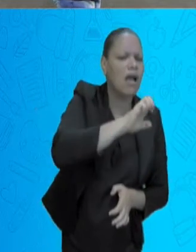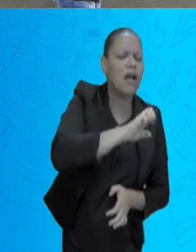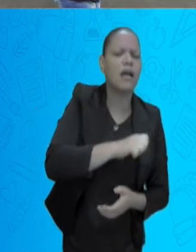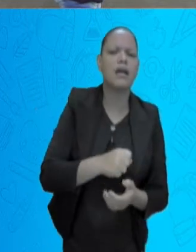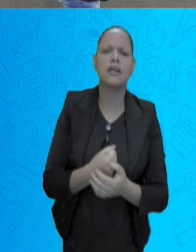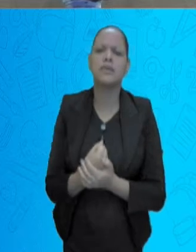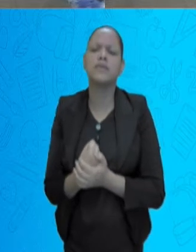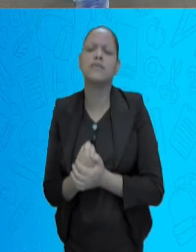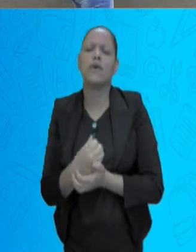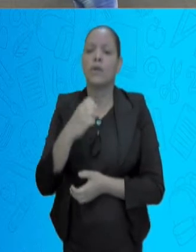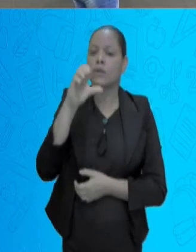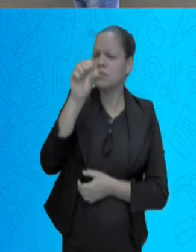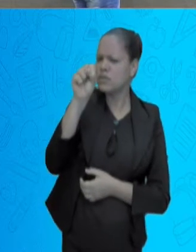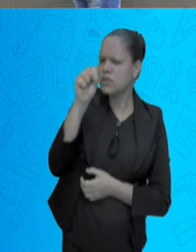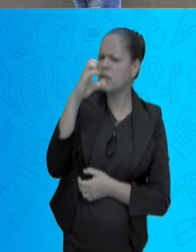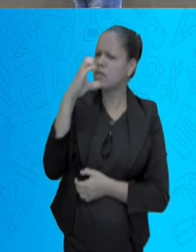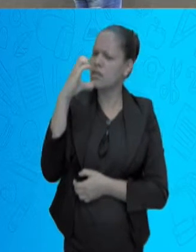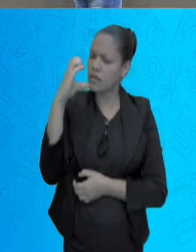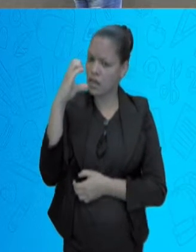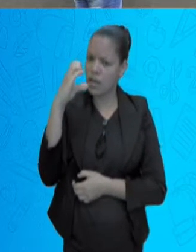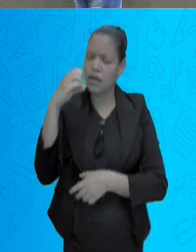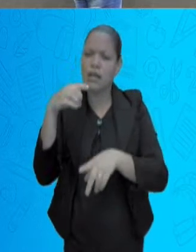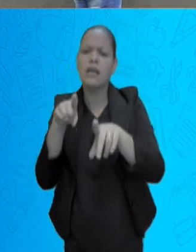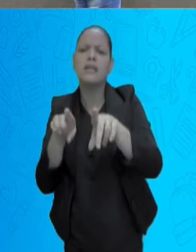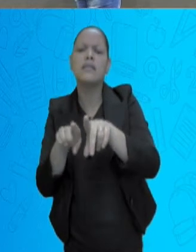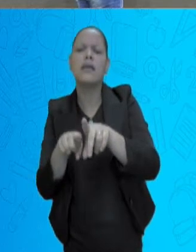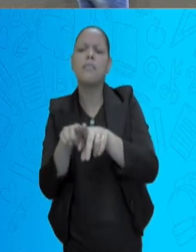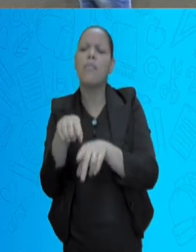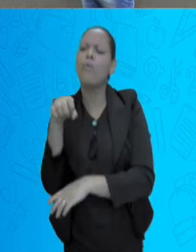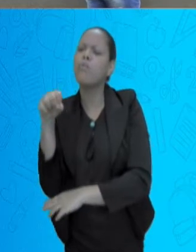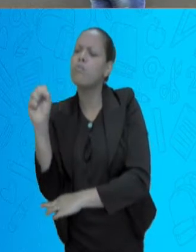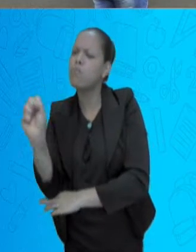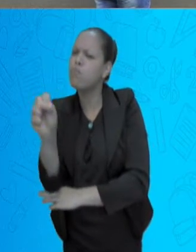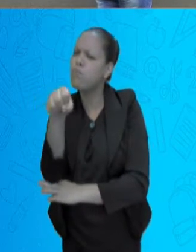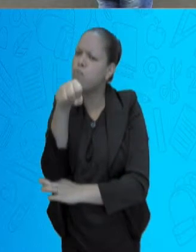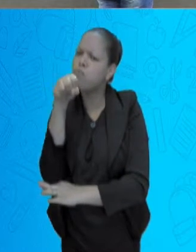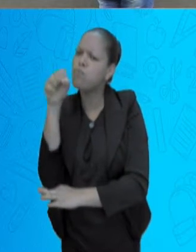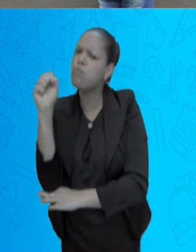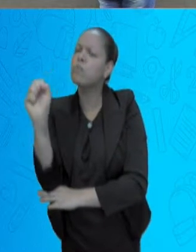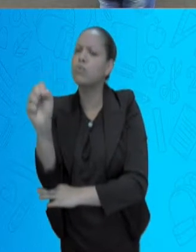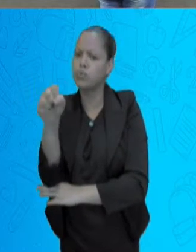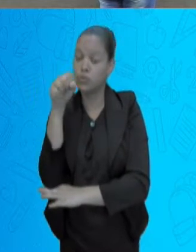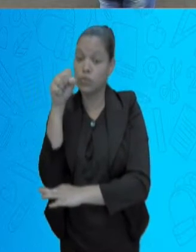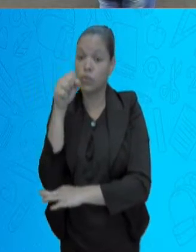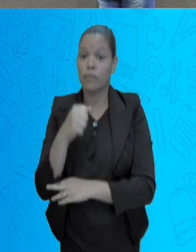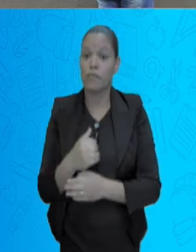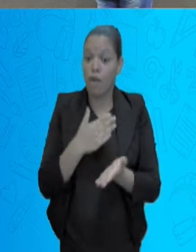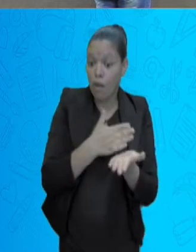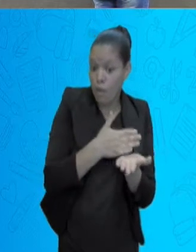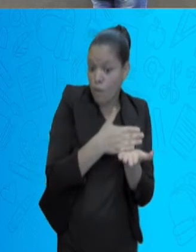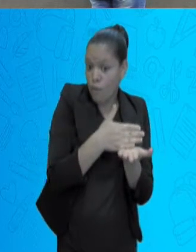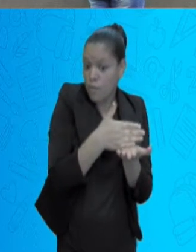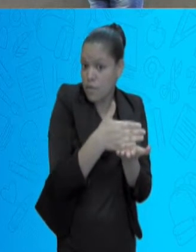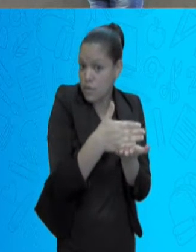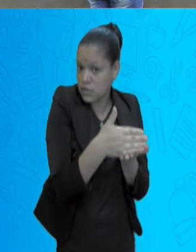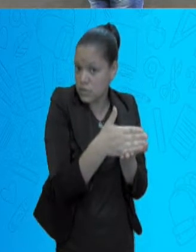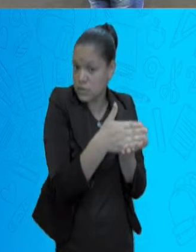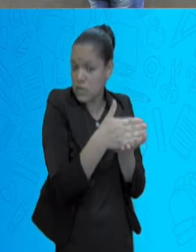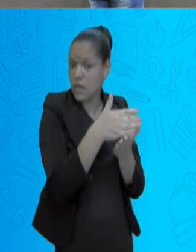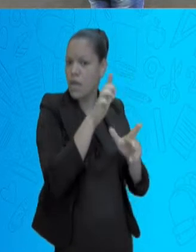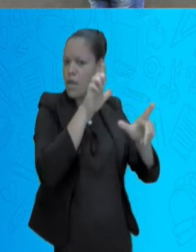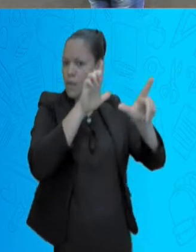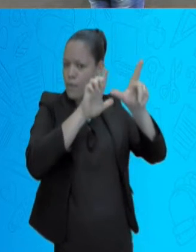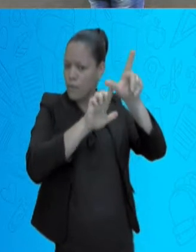e Rio Grande do Sul. Iniciei com letra maiúscula, transformei a minha